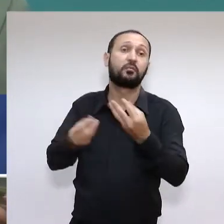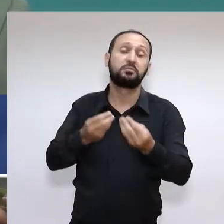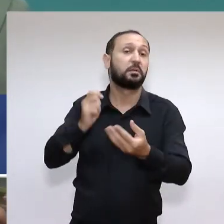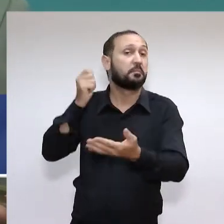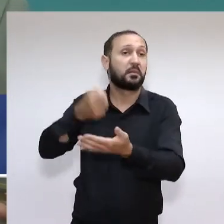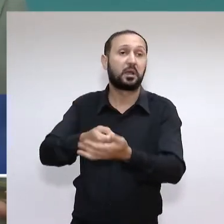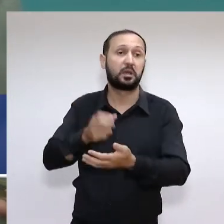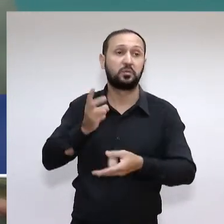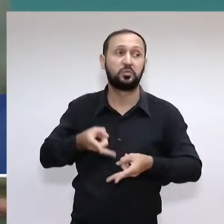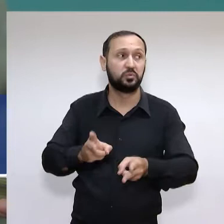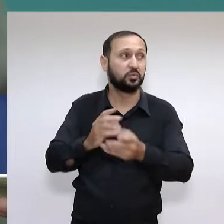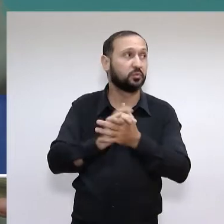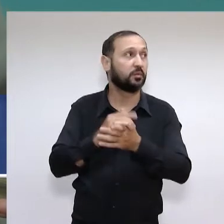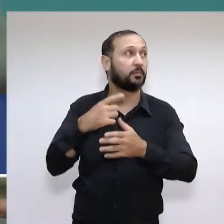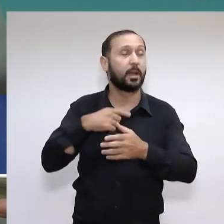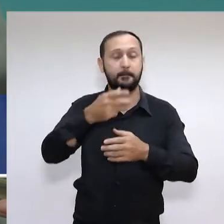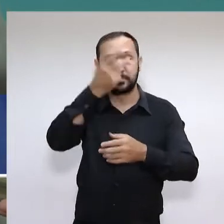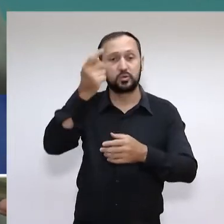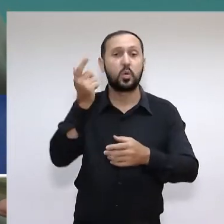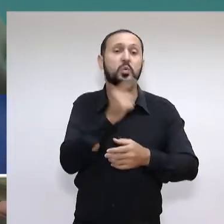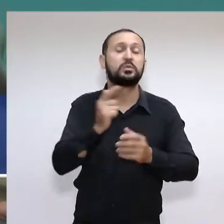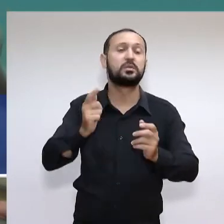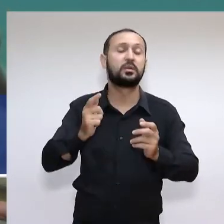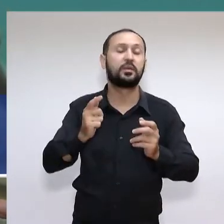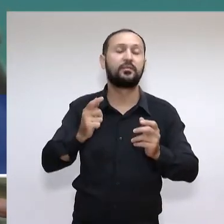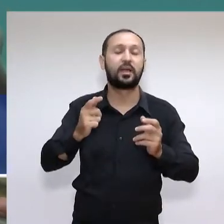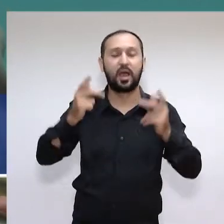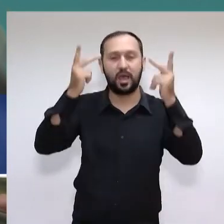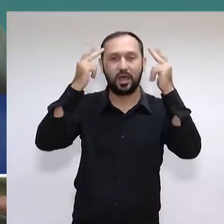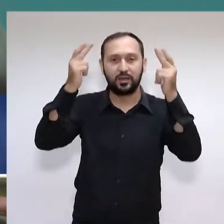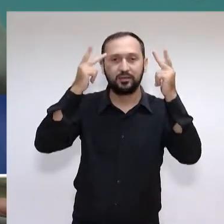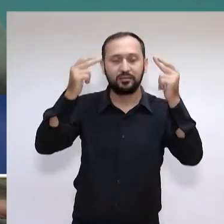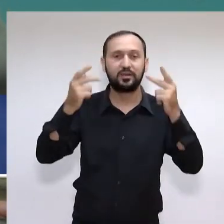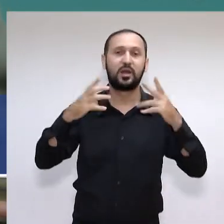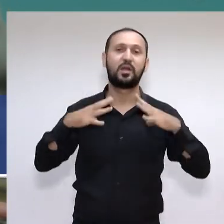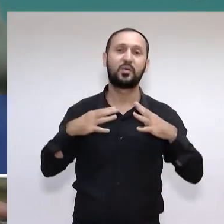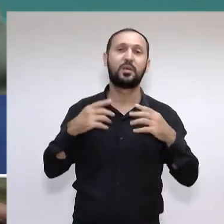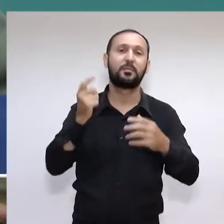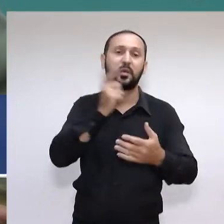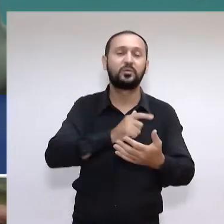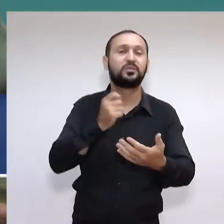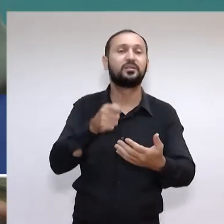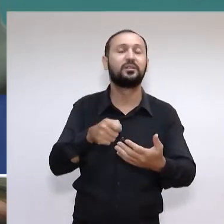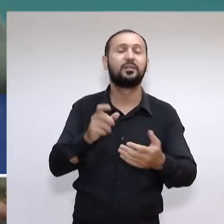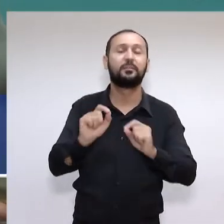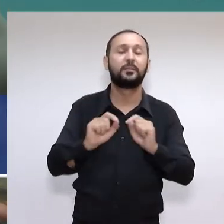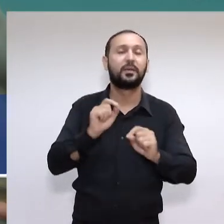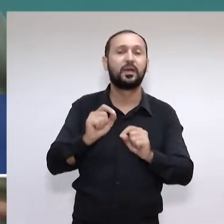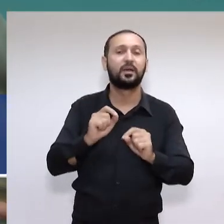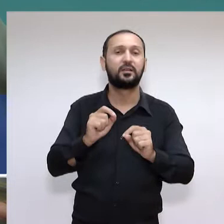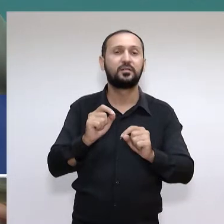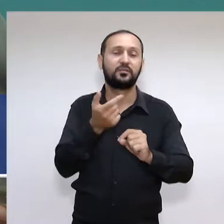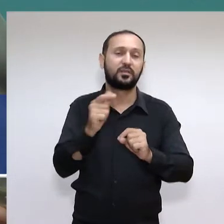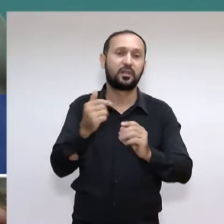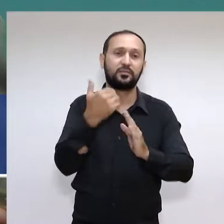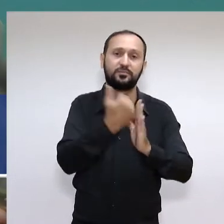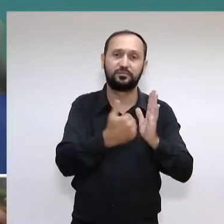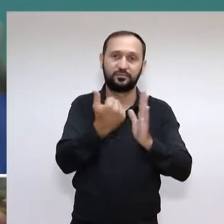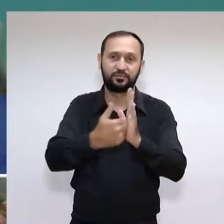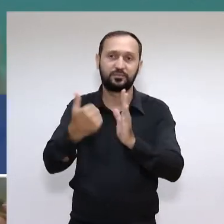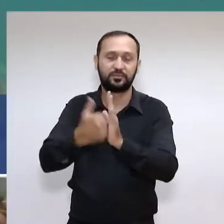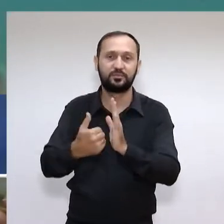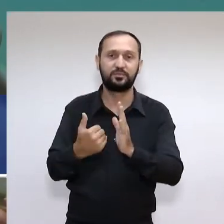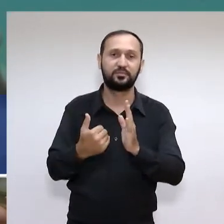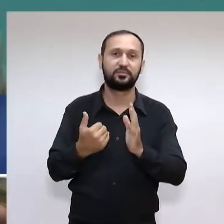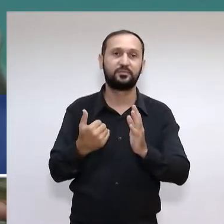suspensas agora, lá para o final do contrato e dar uma folga, um suspiro, né, para os